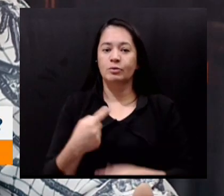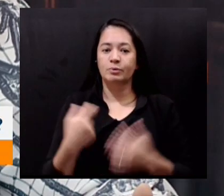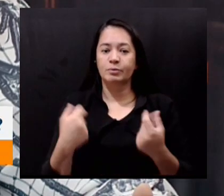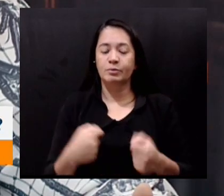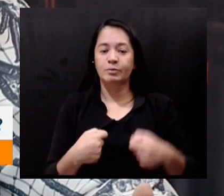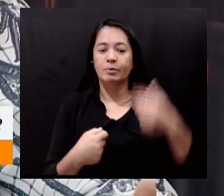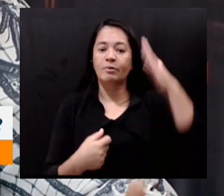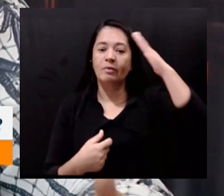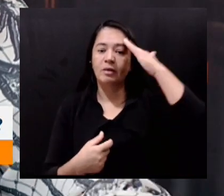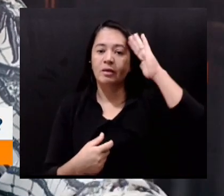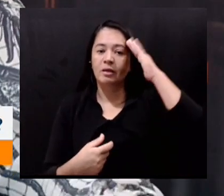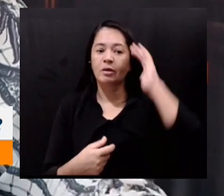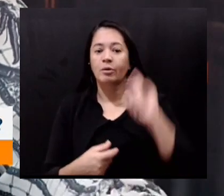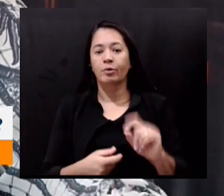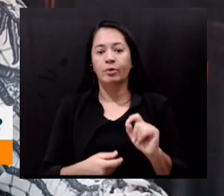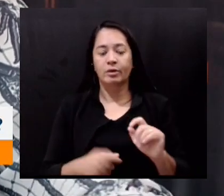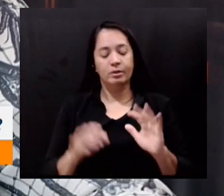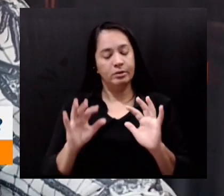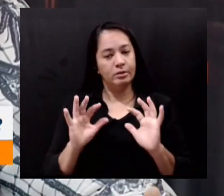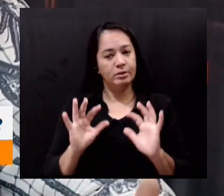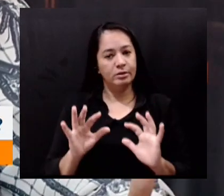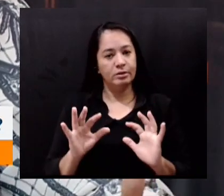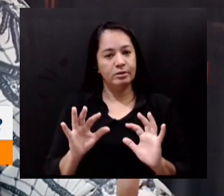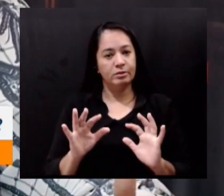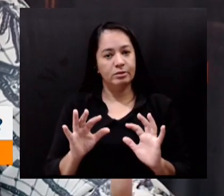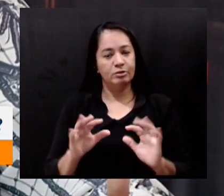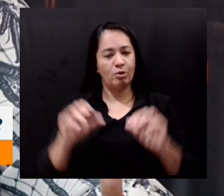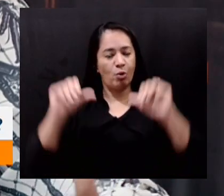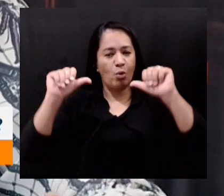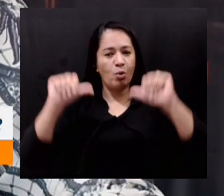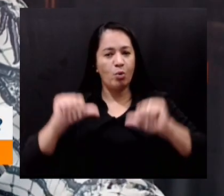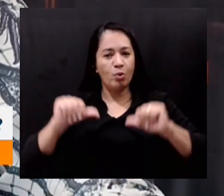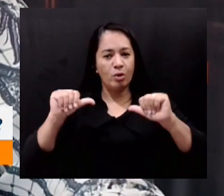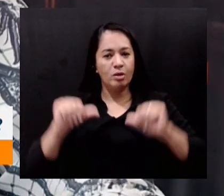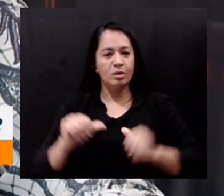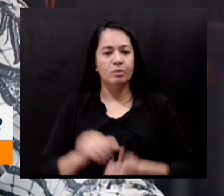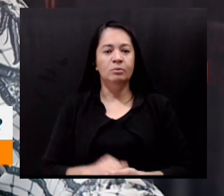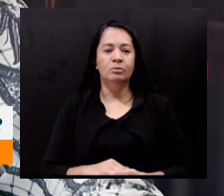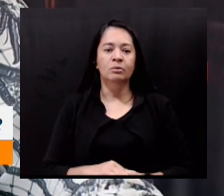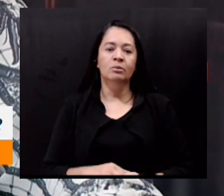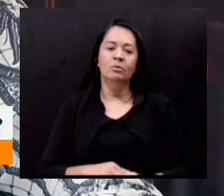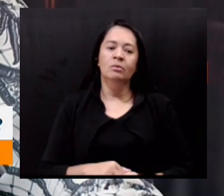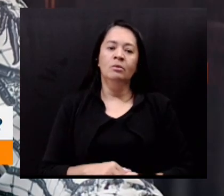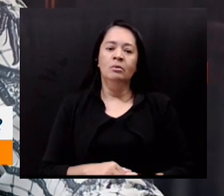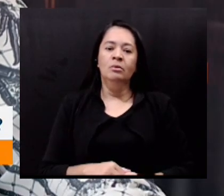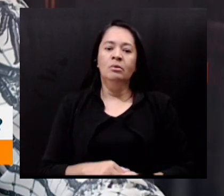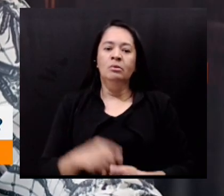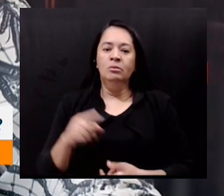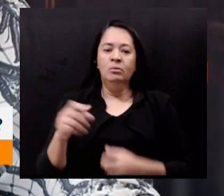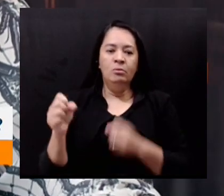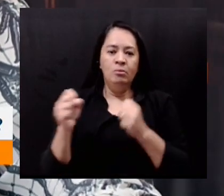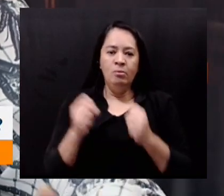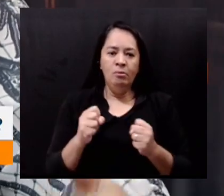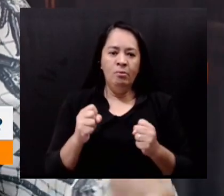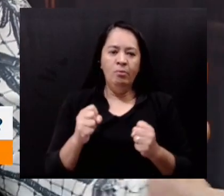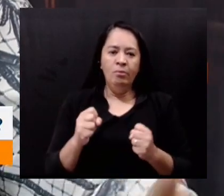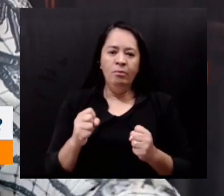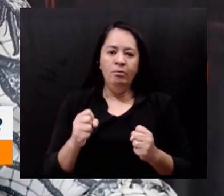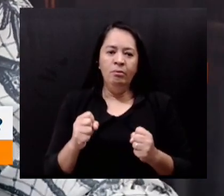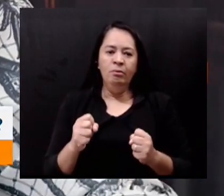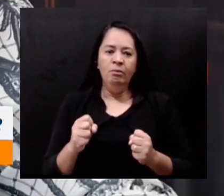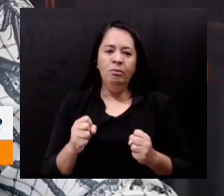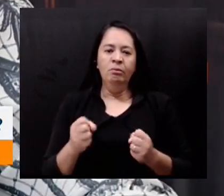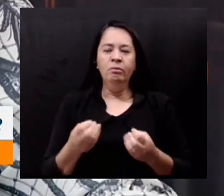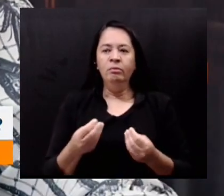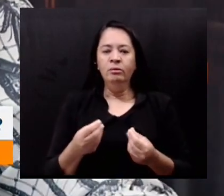que isso é uma coisa ruim, Uhum. né, e você pode, ao mesmo tempo, ir do céu ao inferno